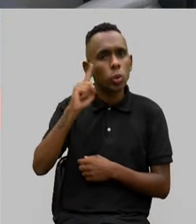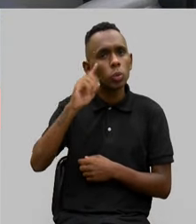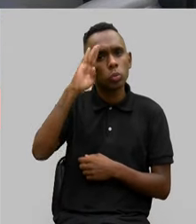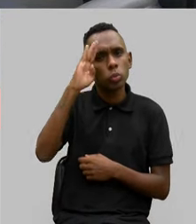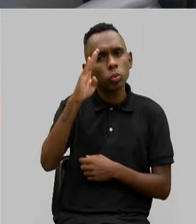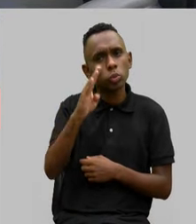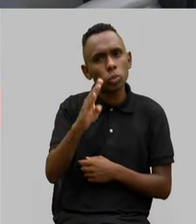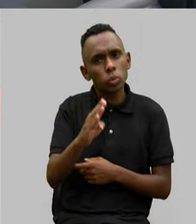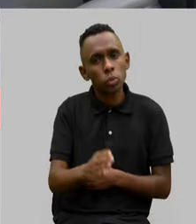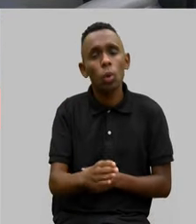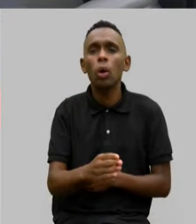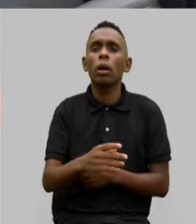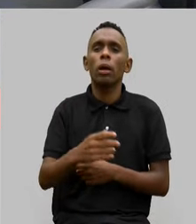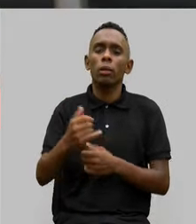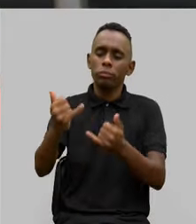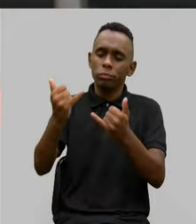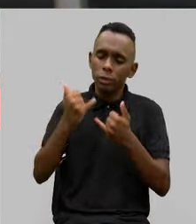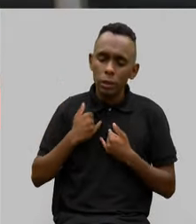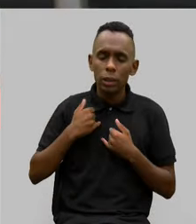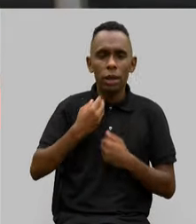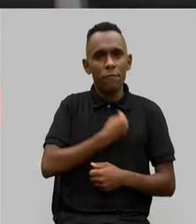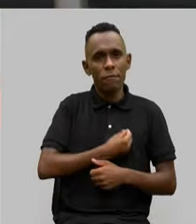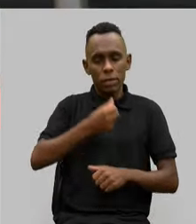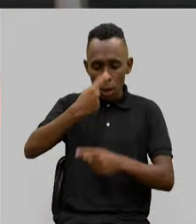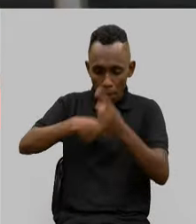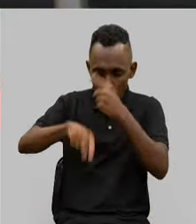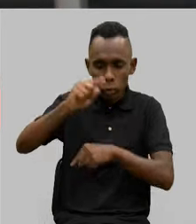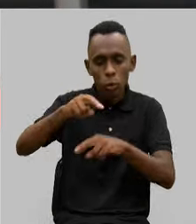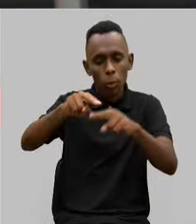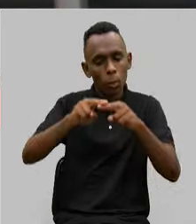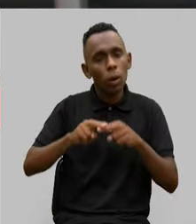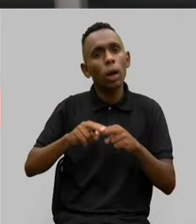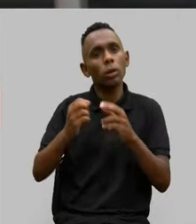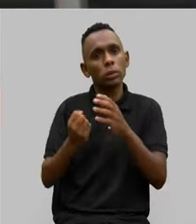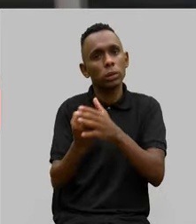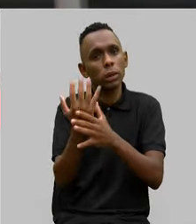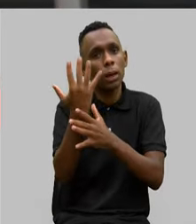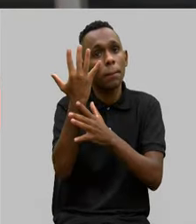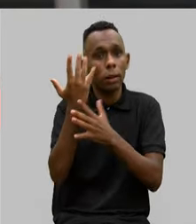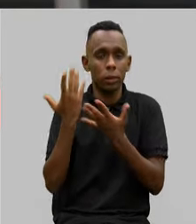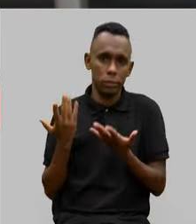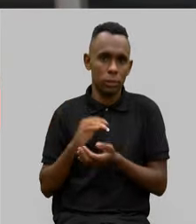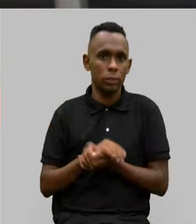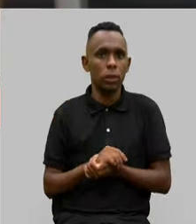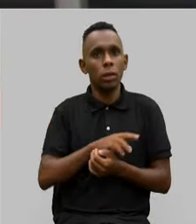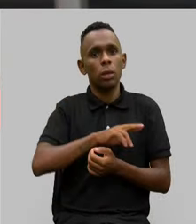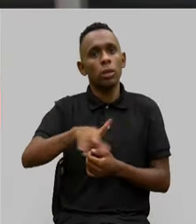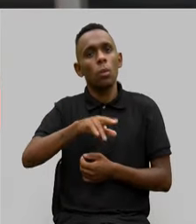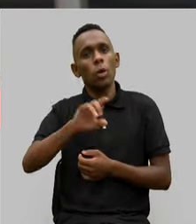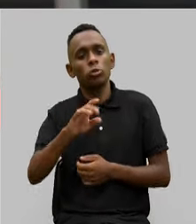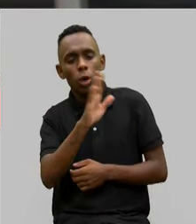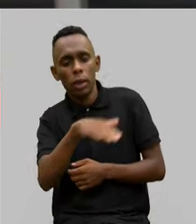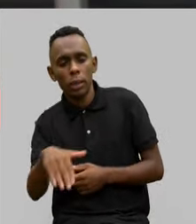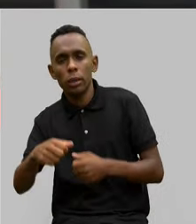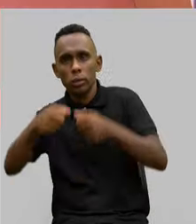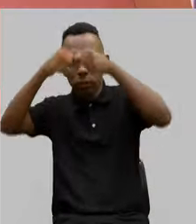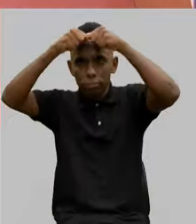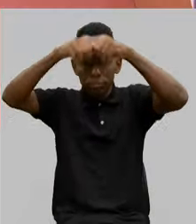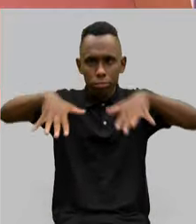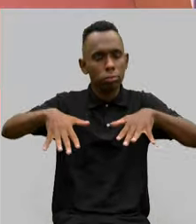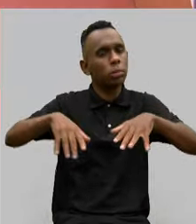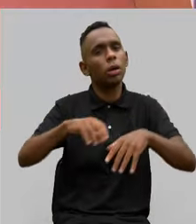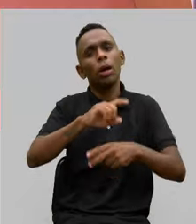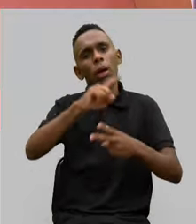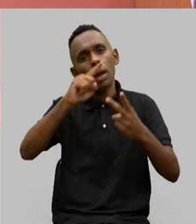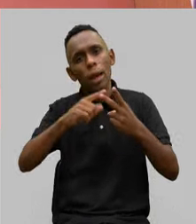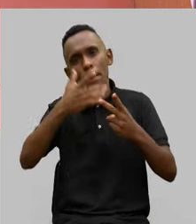gente falando para mim que teve a vida transformada por conta dessa planta e não é só crianças autistas são pessoas com